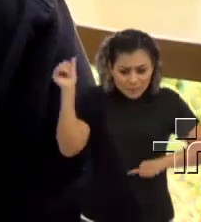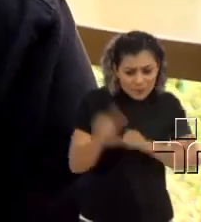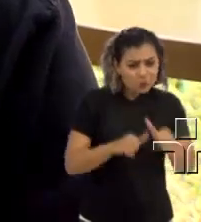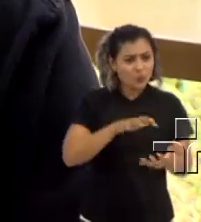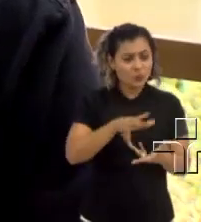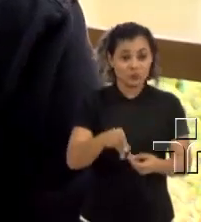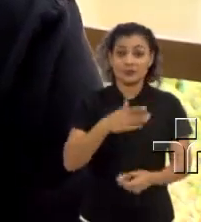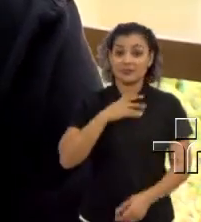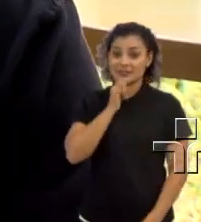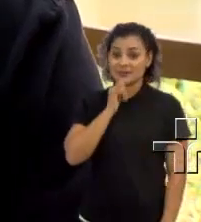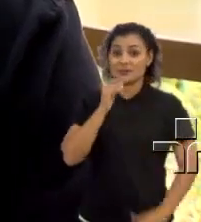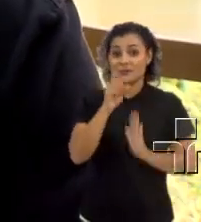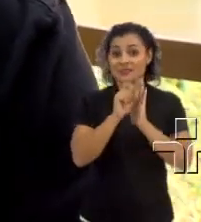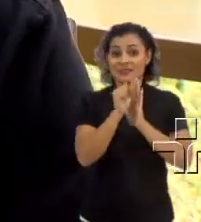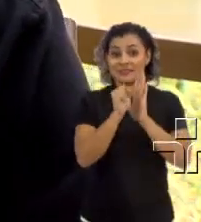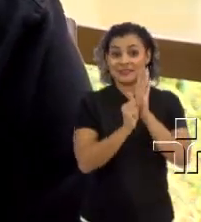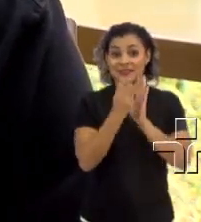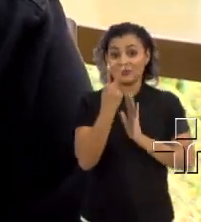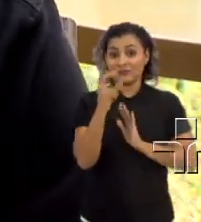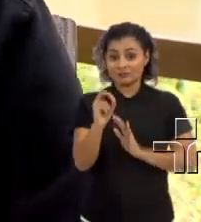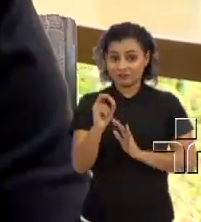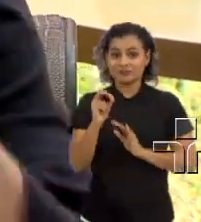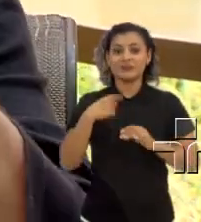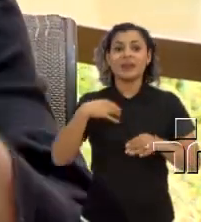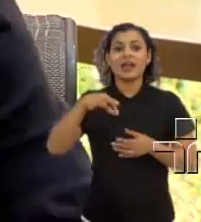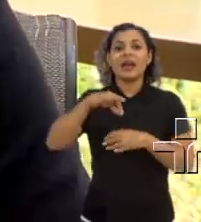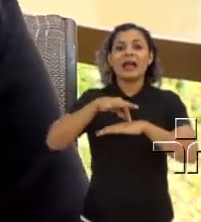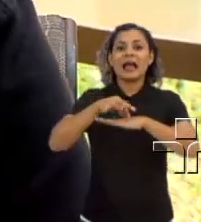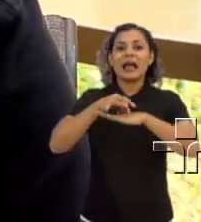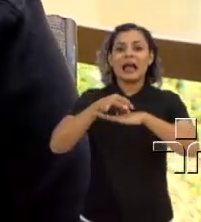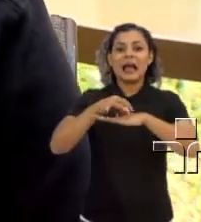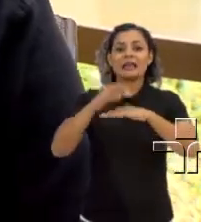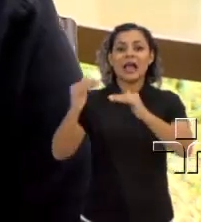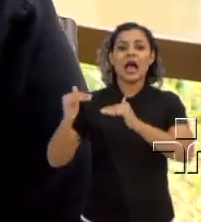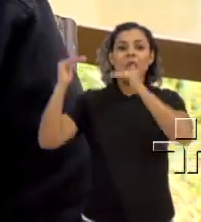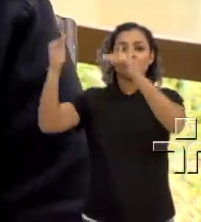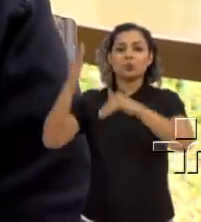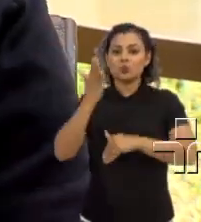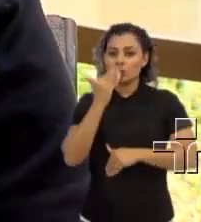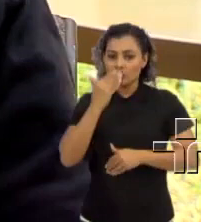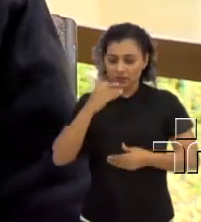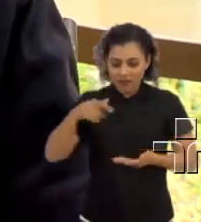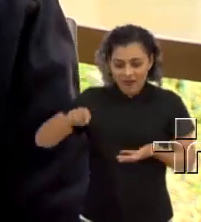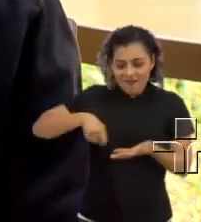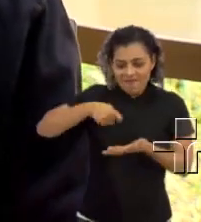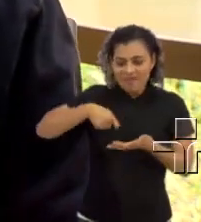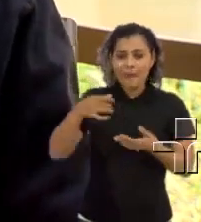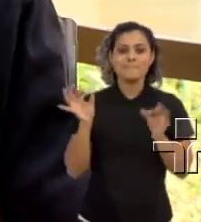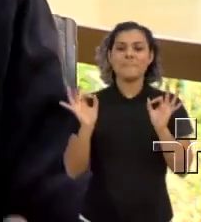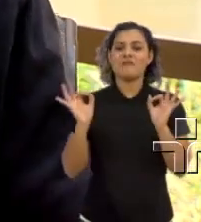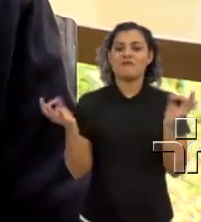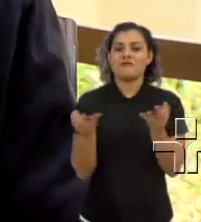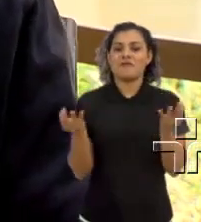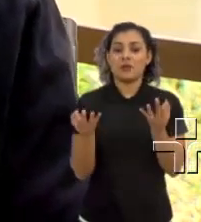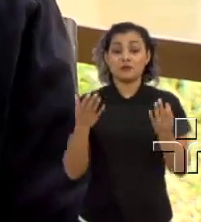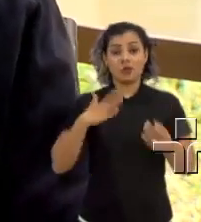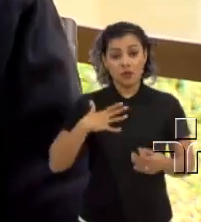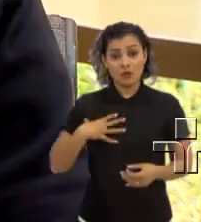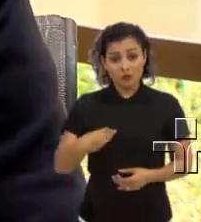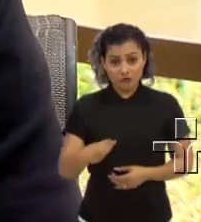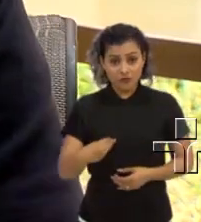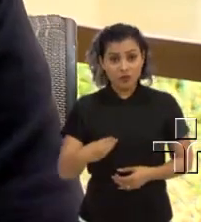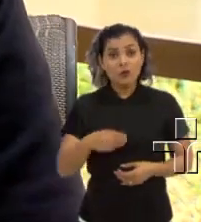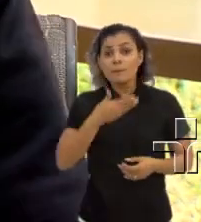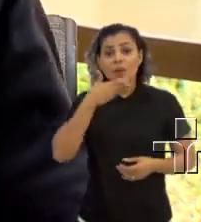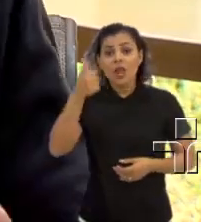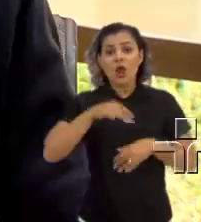Quando eu era criança, no século XX, o melhor bife na mesa ficava com os adultos. E agora que eu sou adulto, no século XXI, tenho filhos pequenos, o